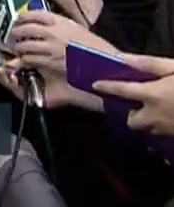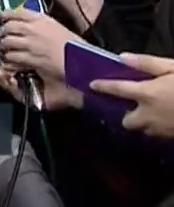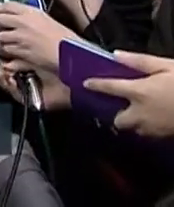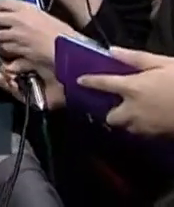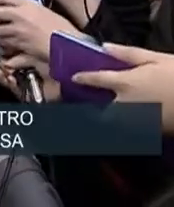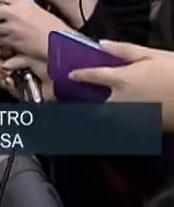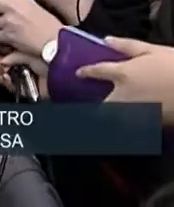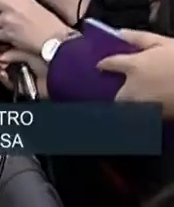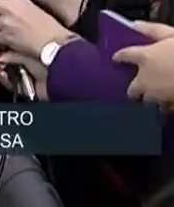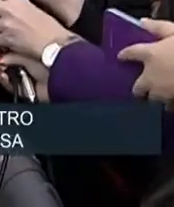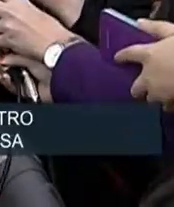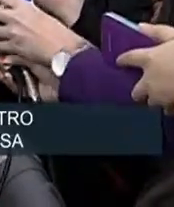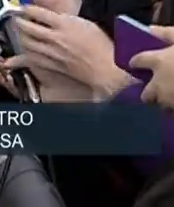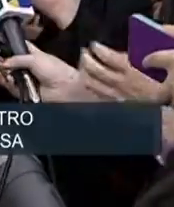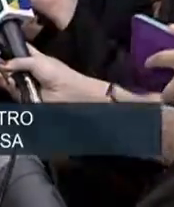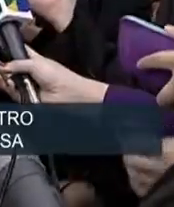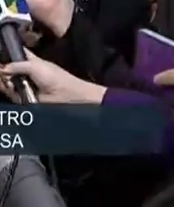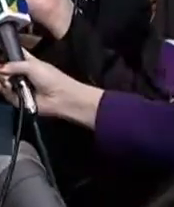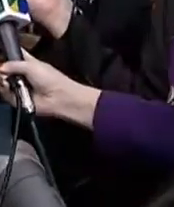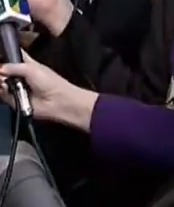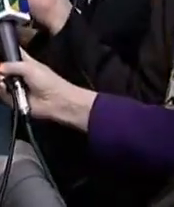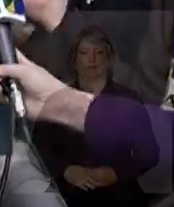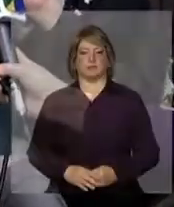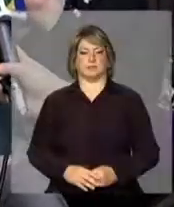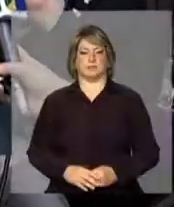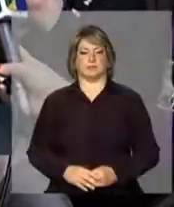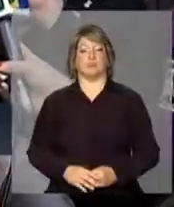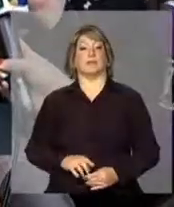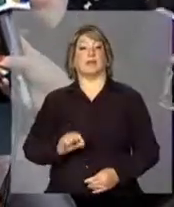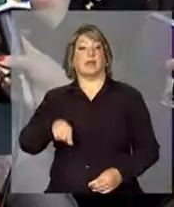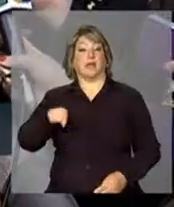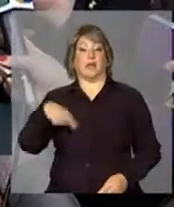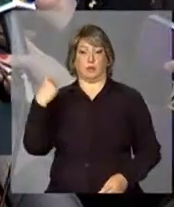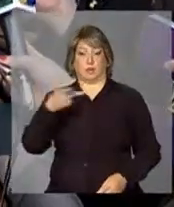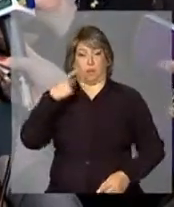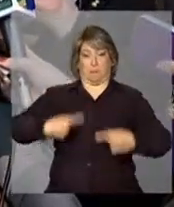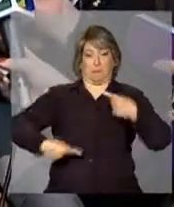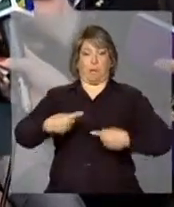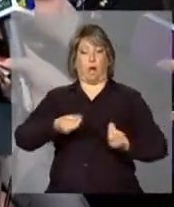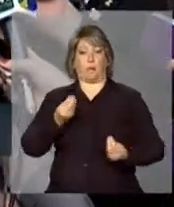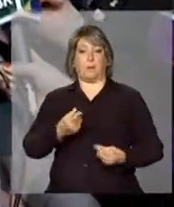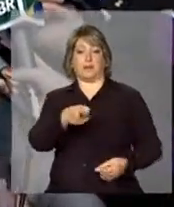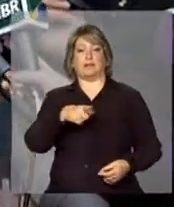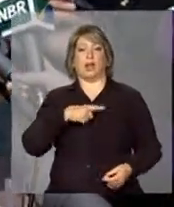Deputado estadual Gianazzi diz que vai entrar pedindo que o senhor saia. Como é que o senhor vê isso? Essa